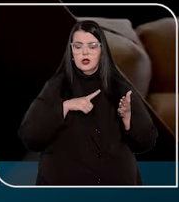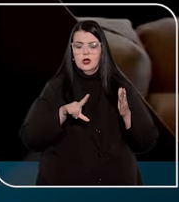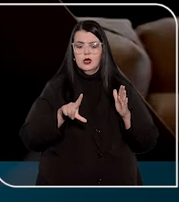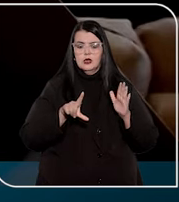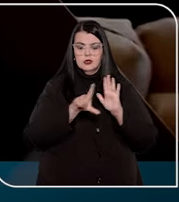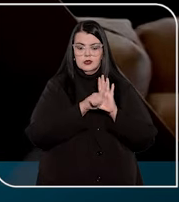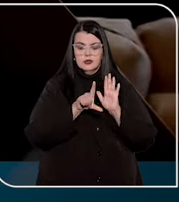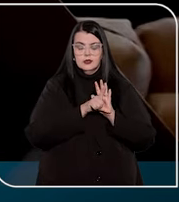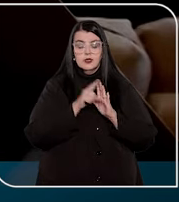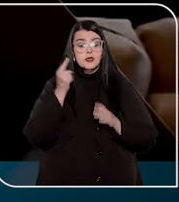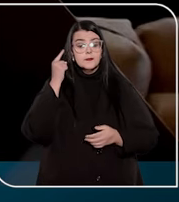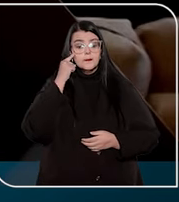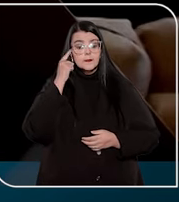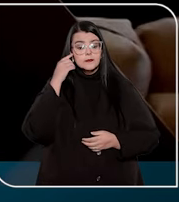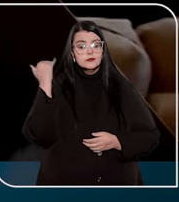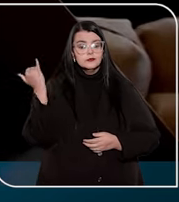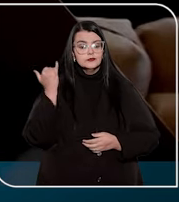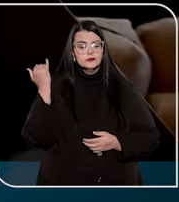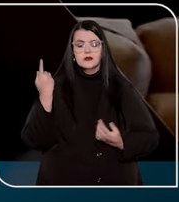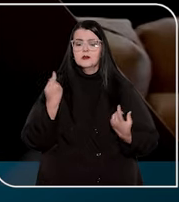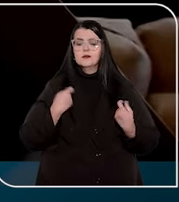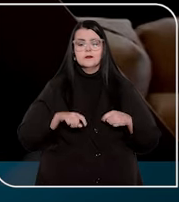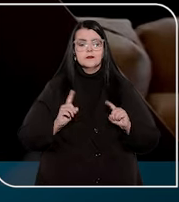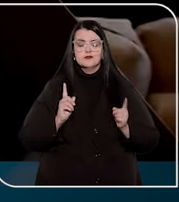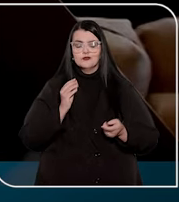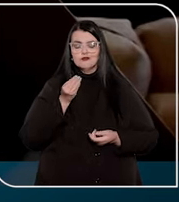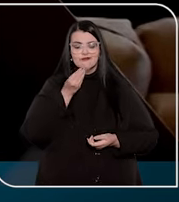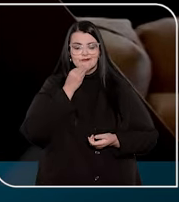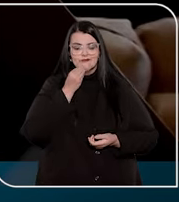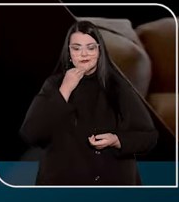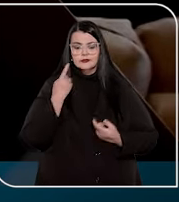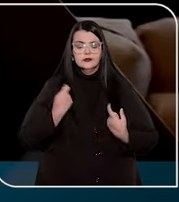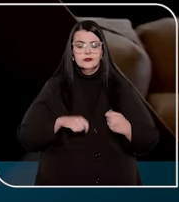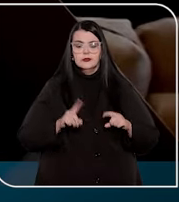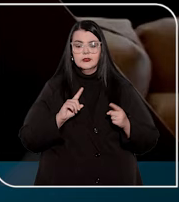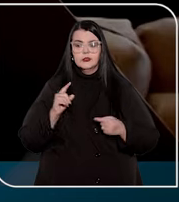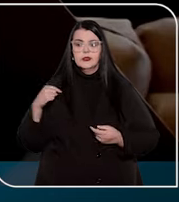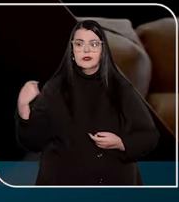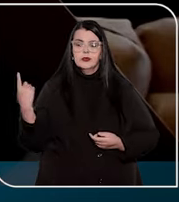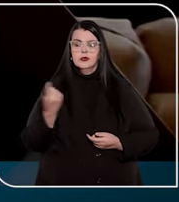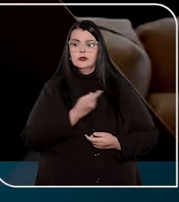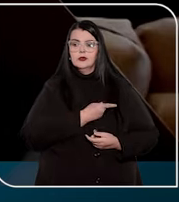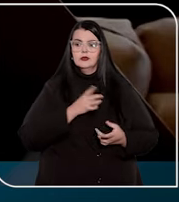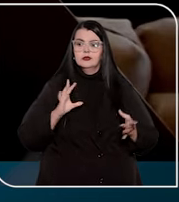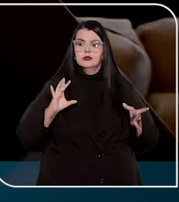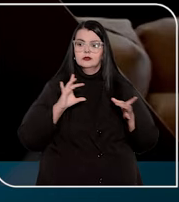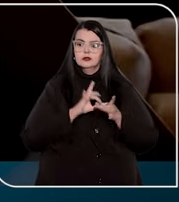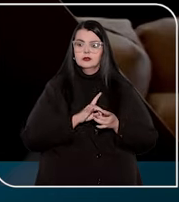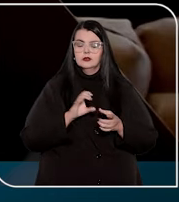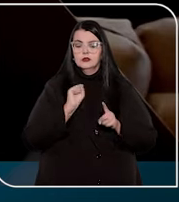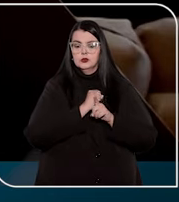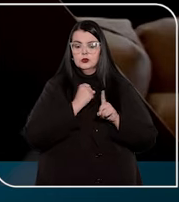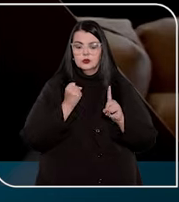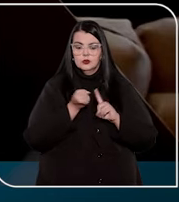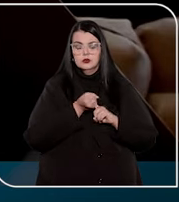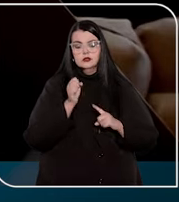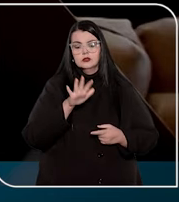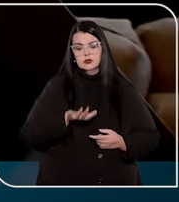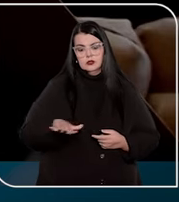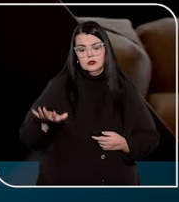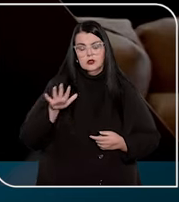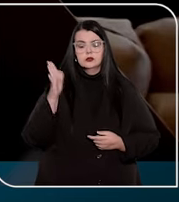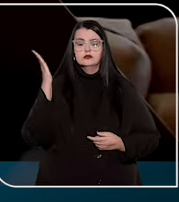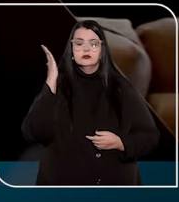gente for parar para pensar, nem deveria precisar, né? Todos nós, se queremos integrar uma sociedade, se imaginamos